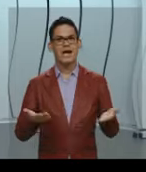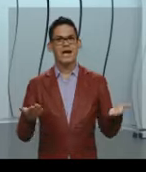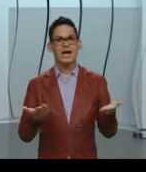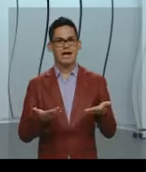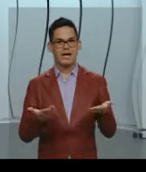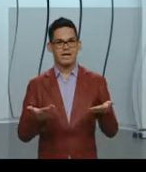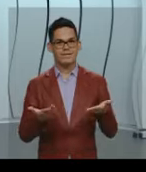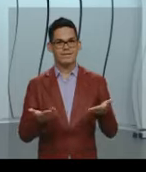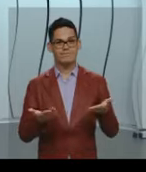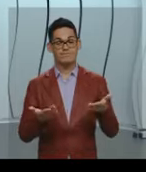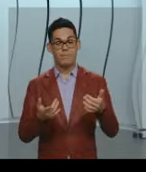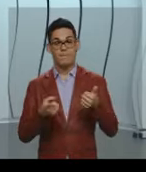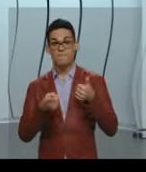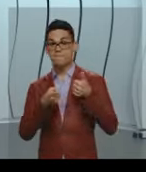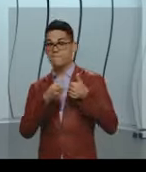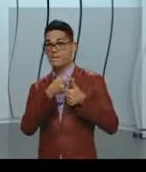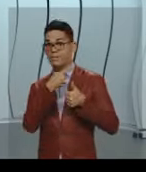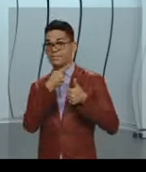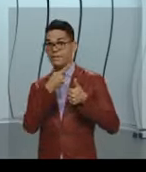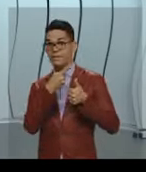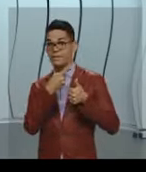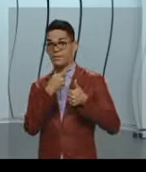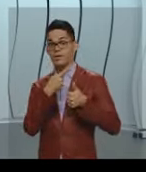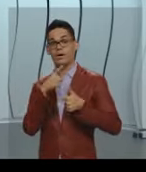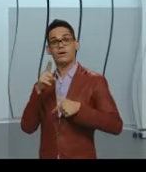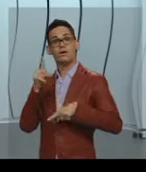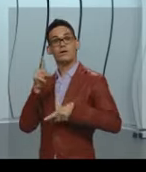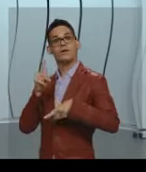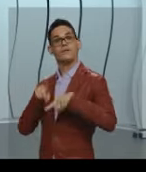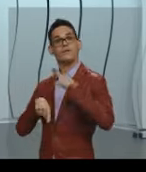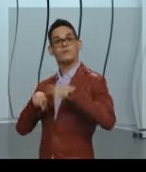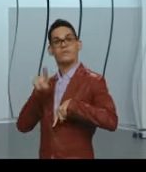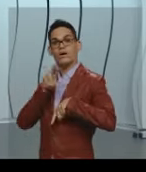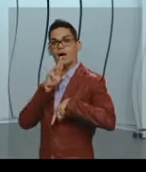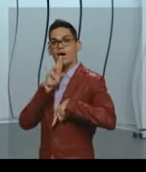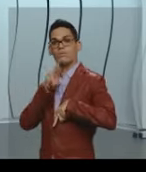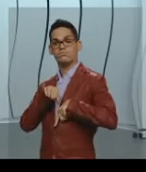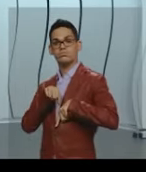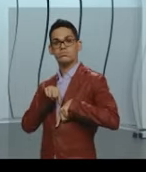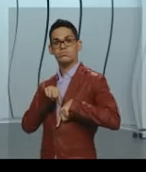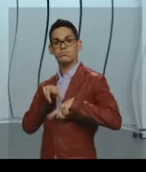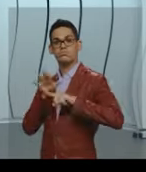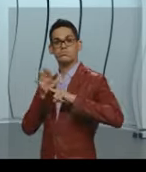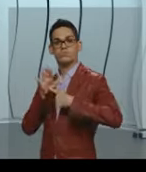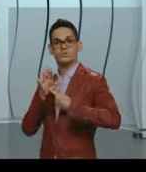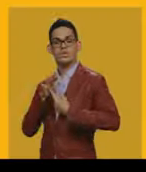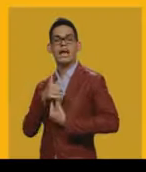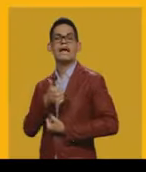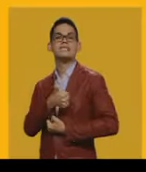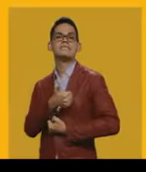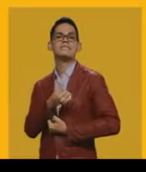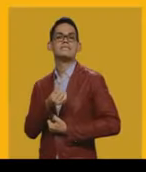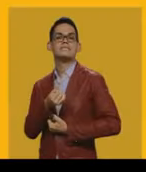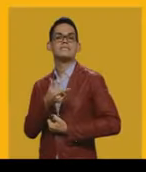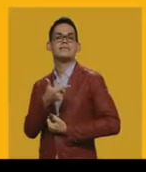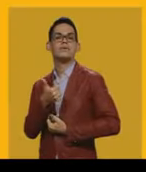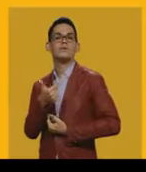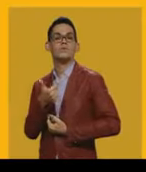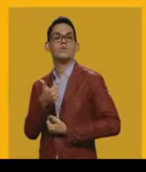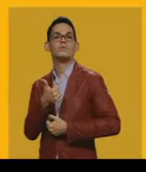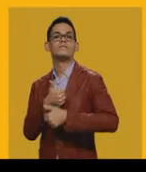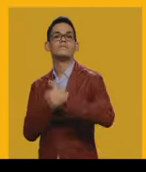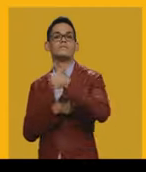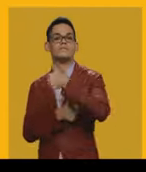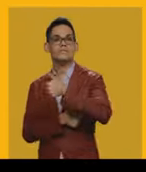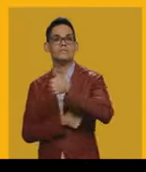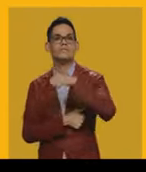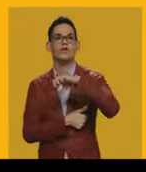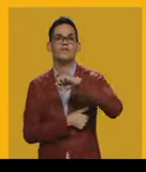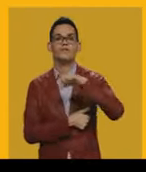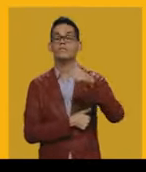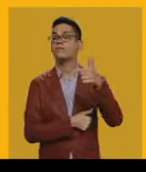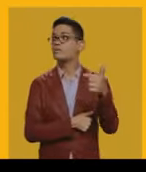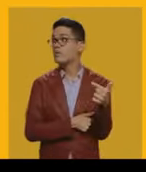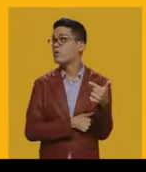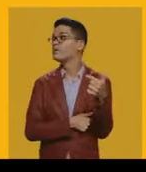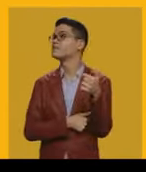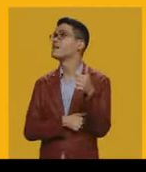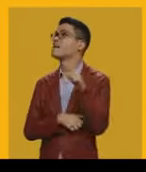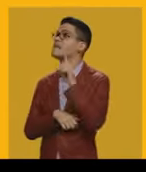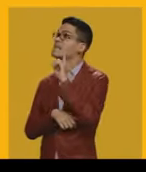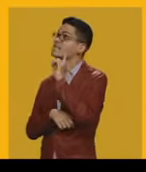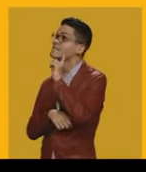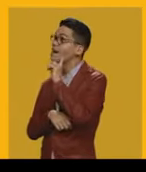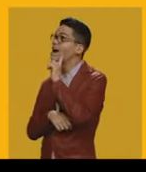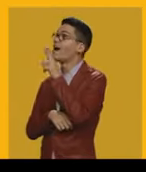vai efetuar o produto, né? A multiplicação ali. Então, 16 vezes 12, 192. 17 vezes